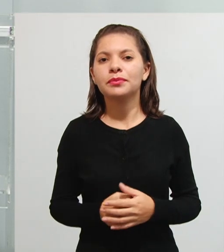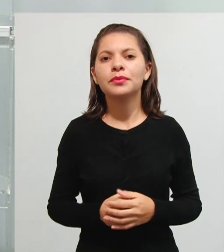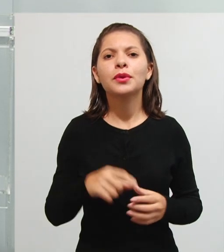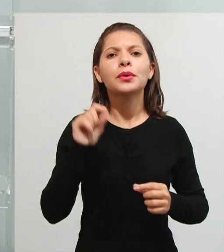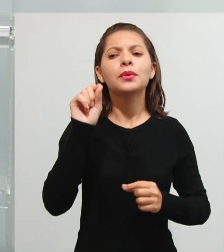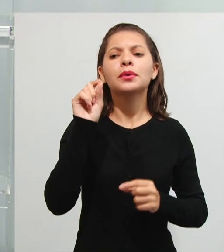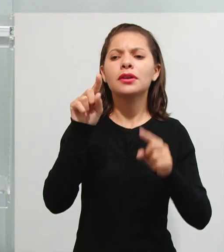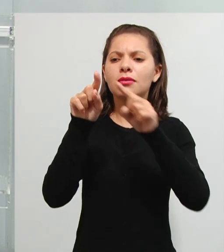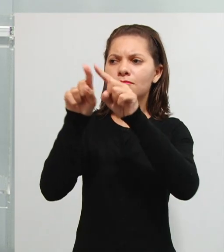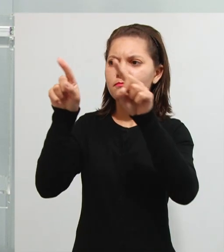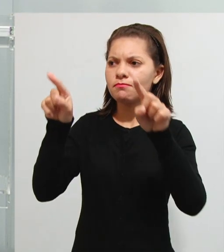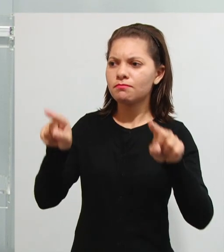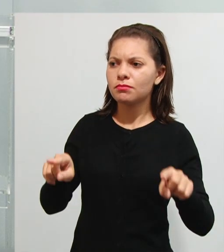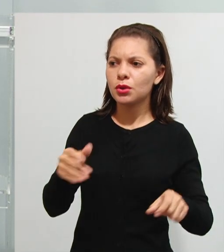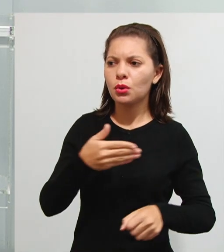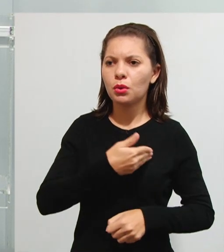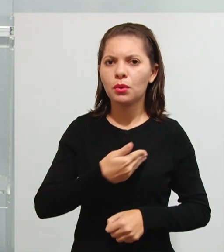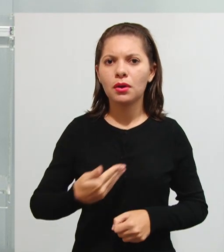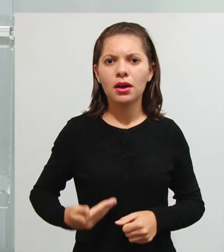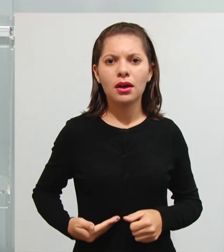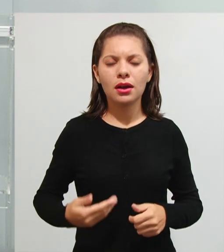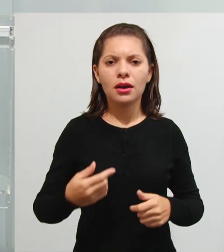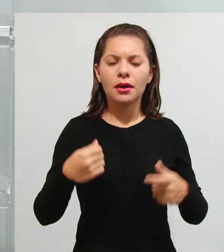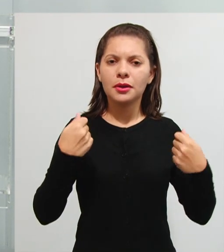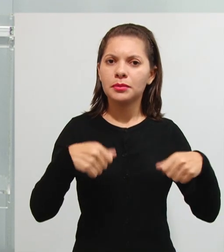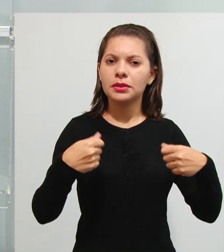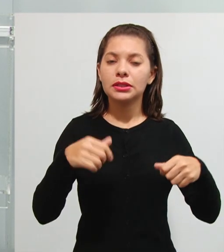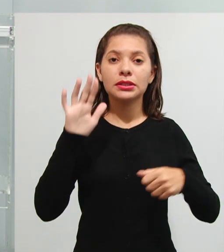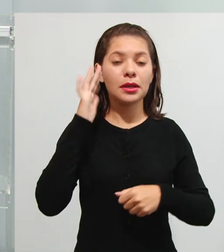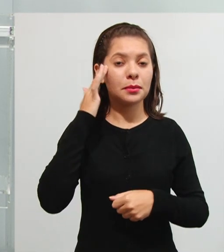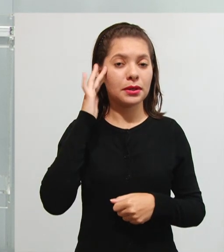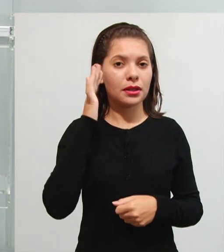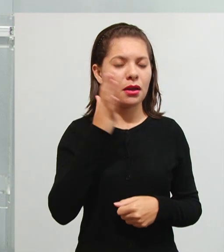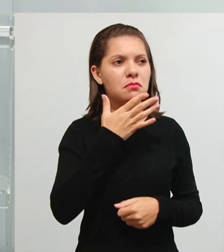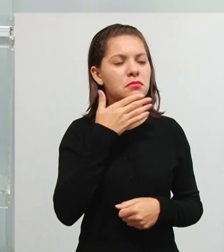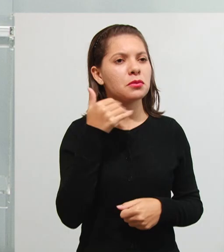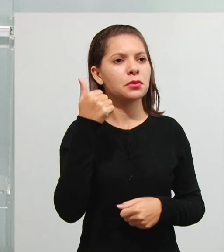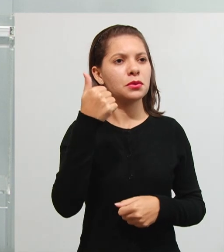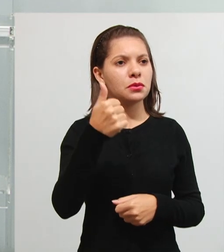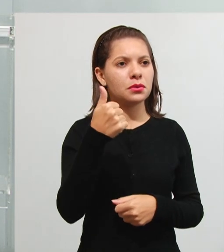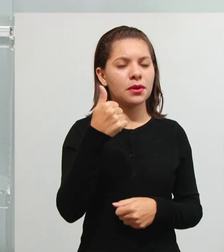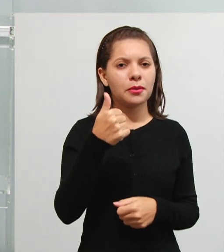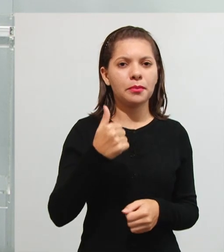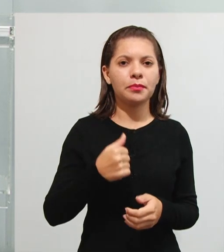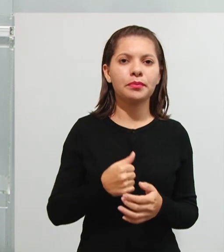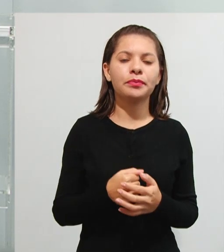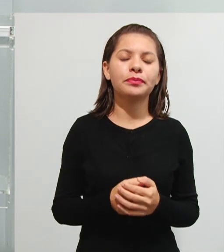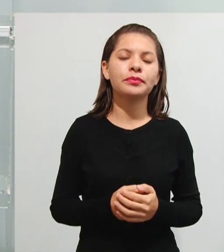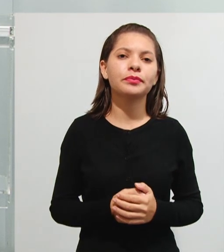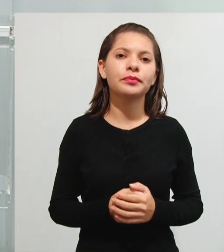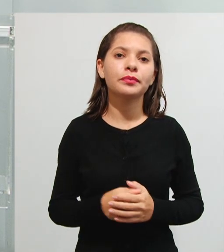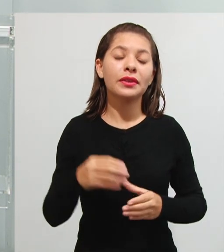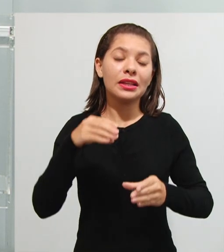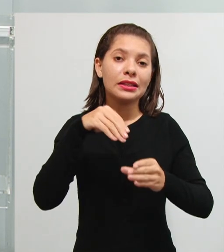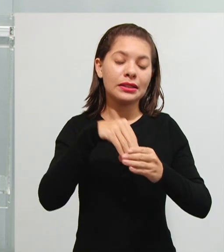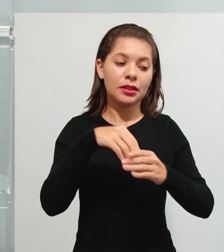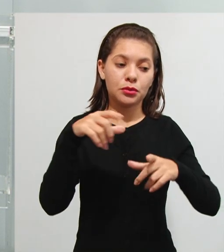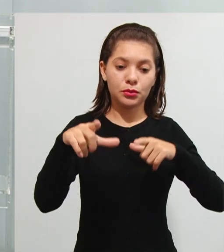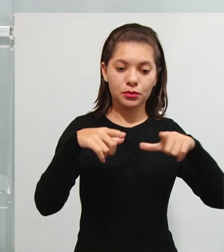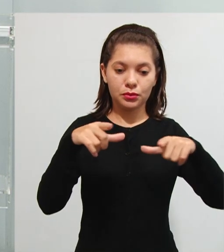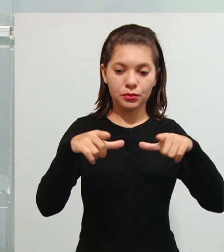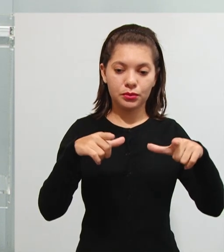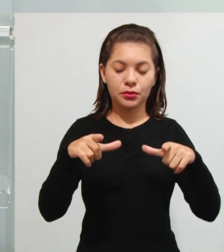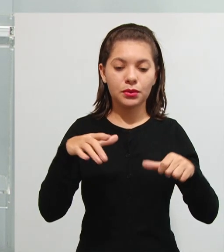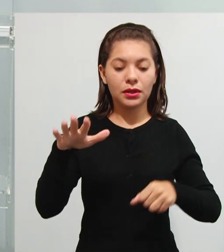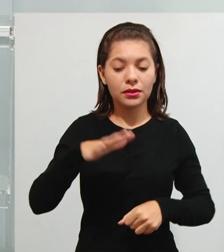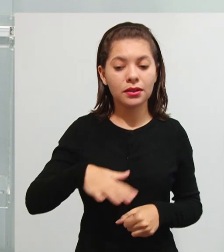servidores precisam aprender para melhorar a sua performance né para melhorar a sua atuação dentro do seu setor